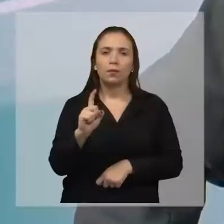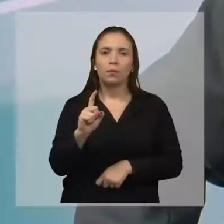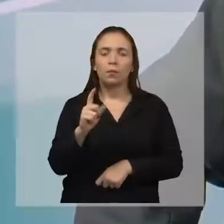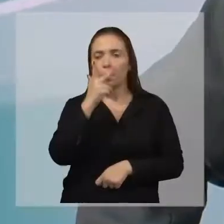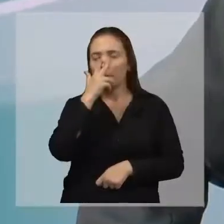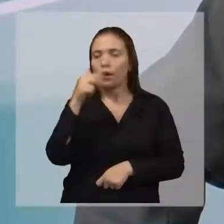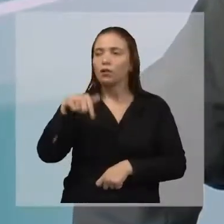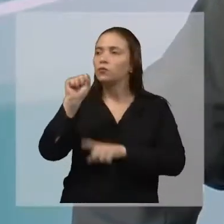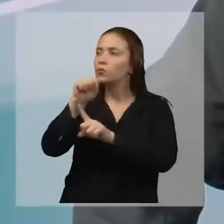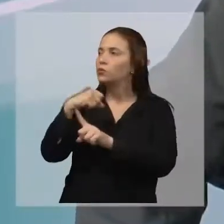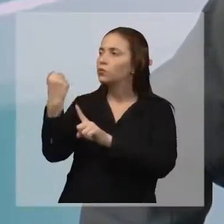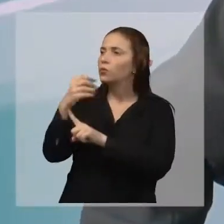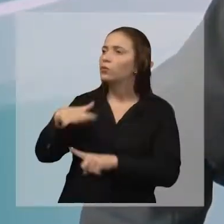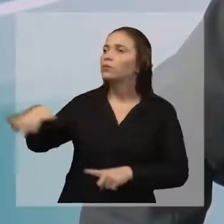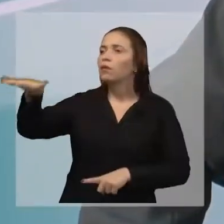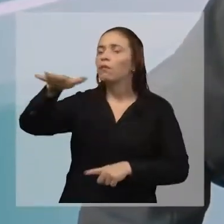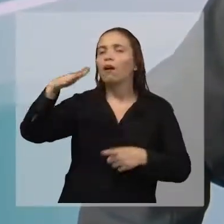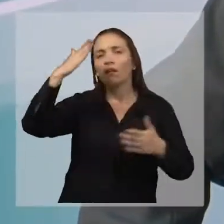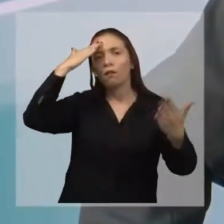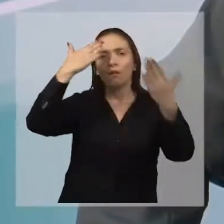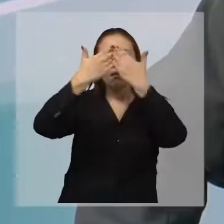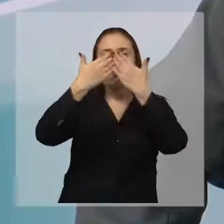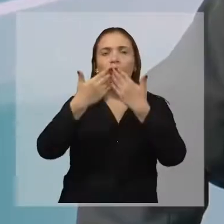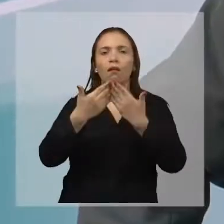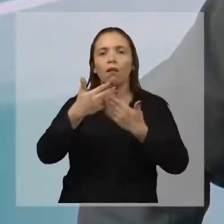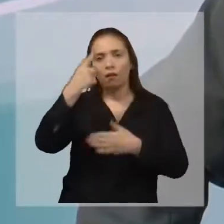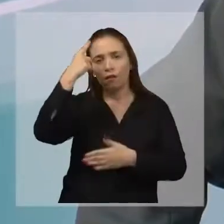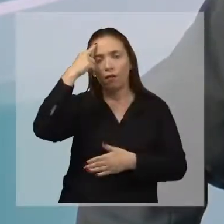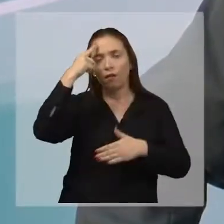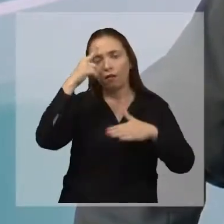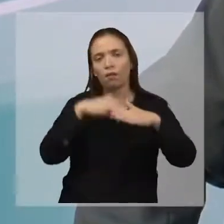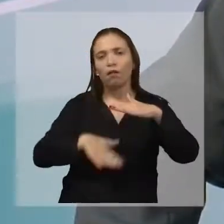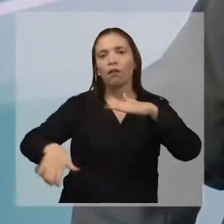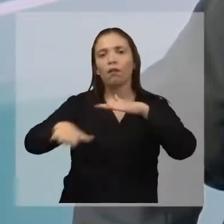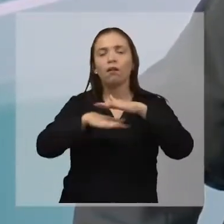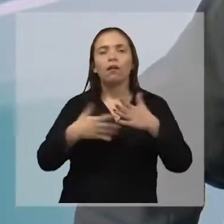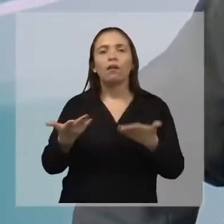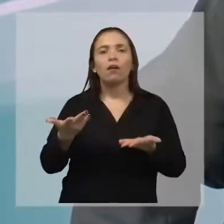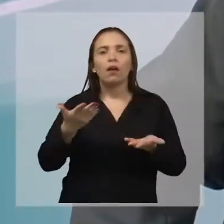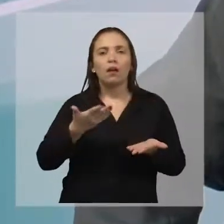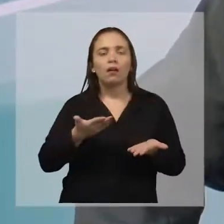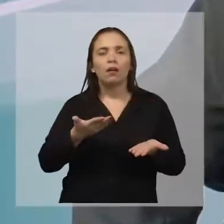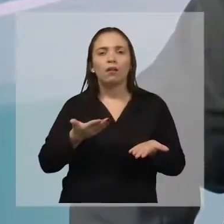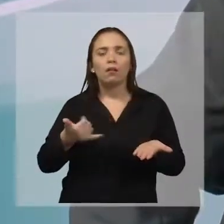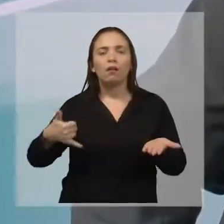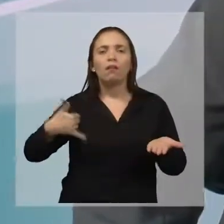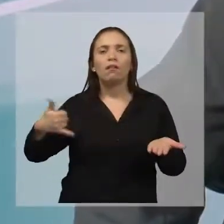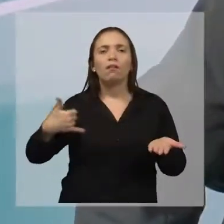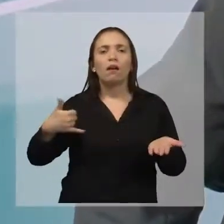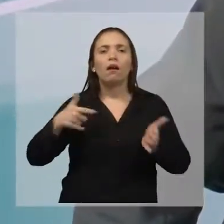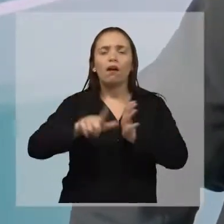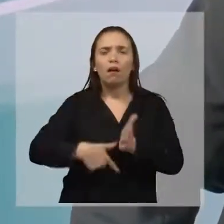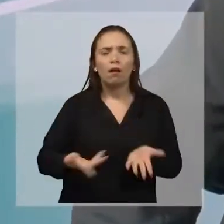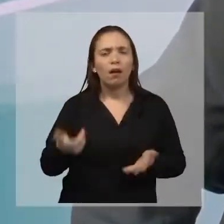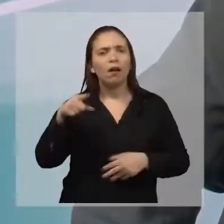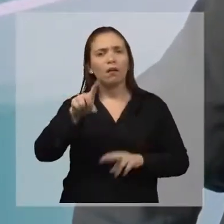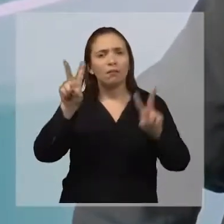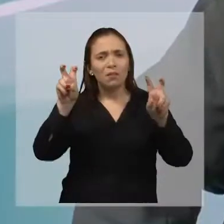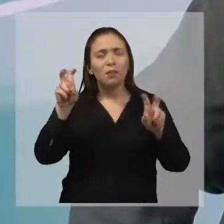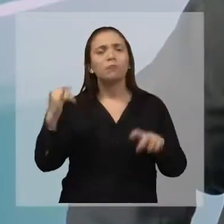demonstravam a existência da ditadura. Mas eu acho que o que fundamenta a ditadura é a não escolha pelo povo dos